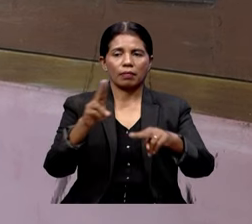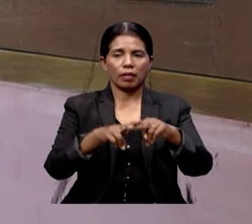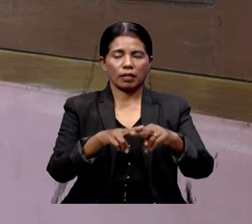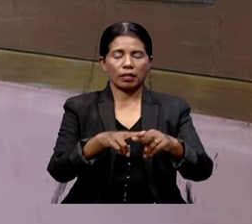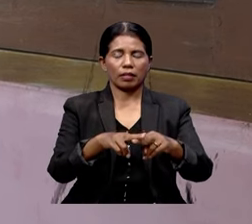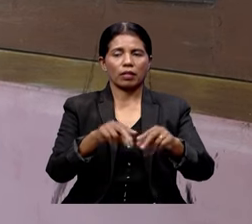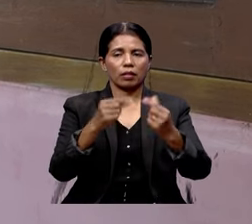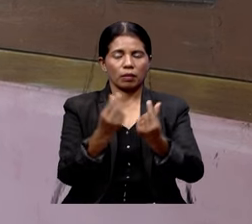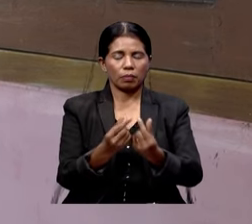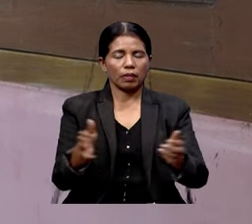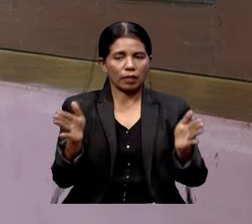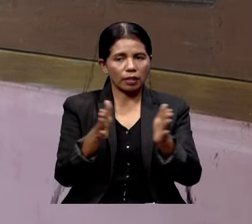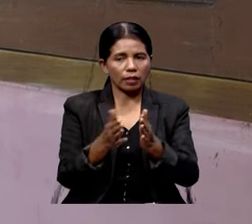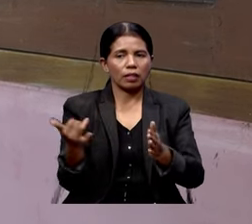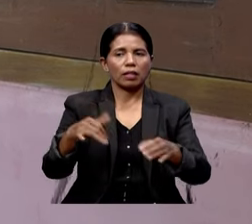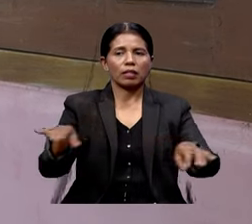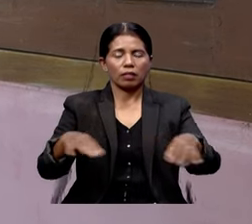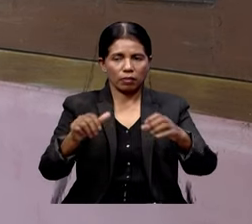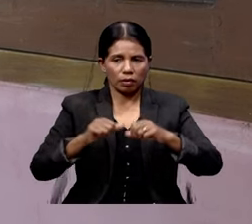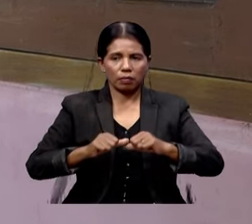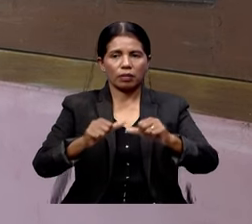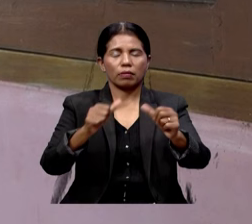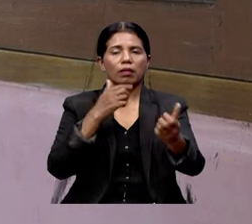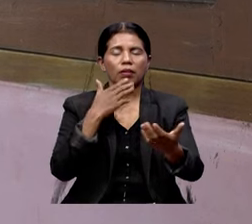equipa ki ne ono ne serviço ne bele la odia.